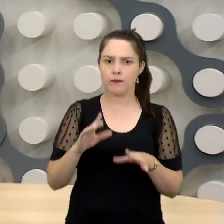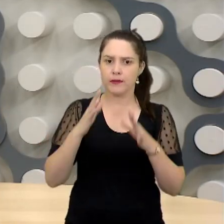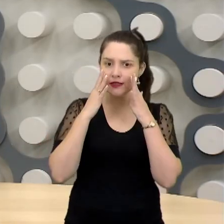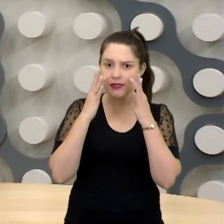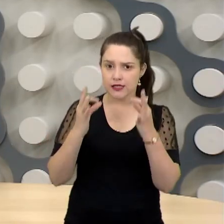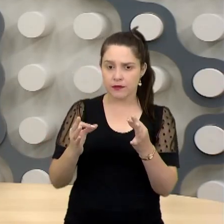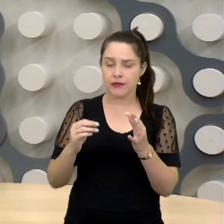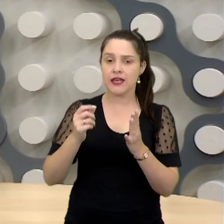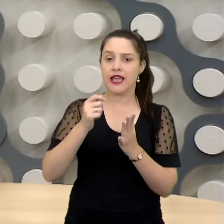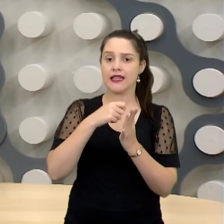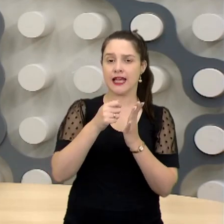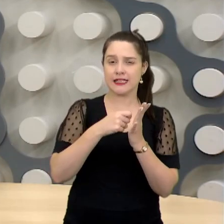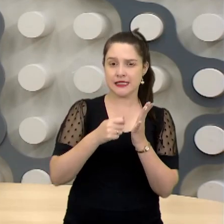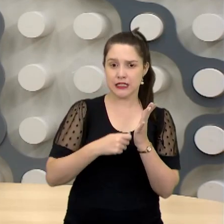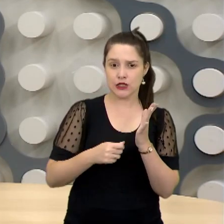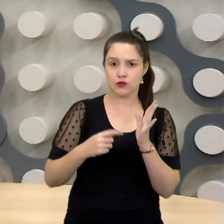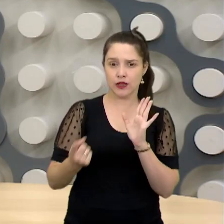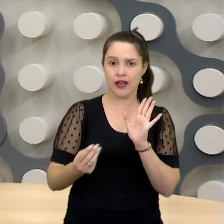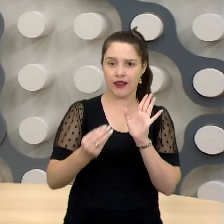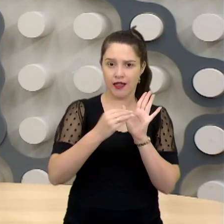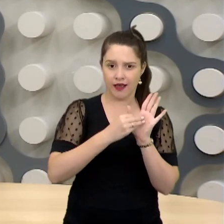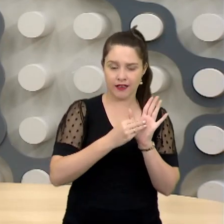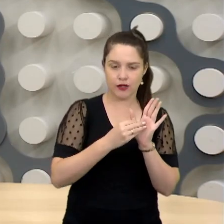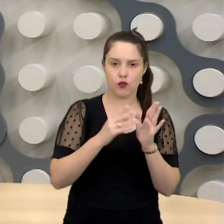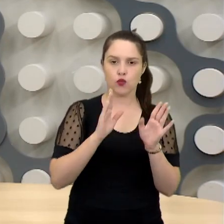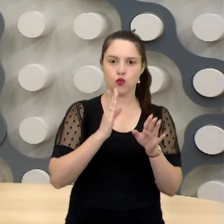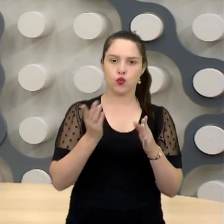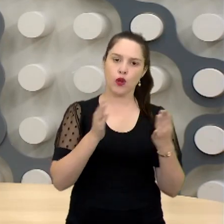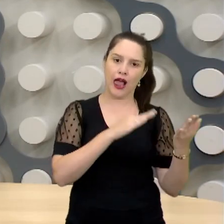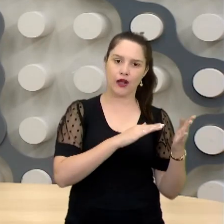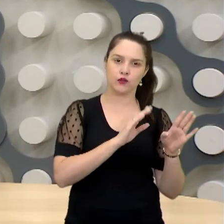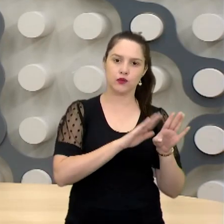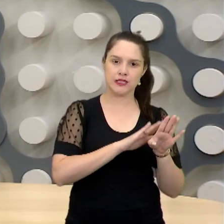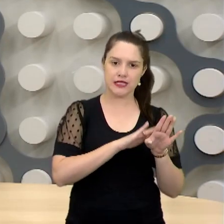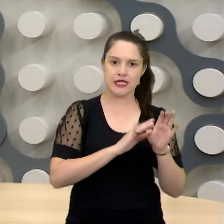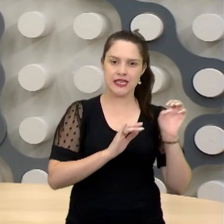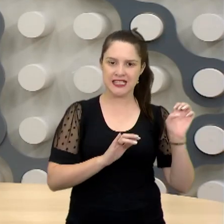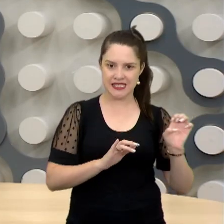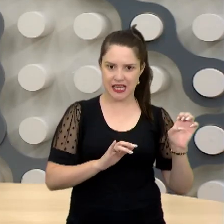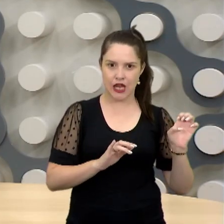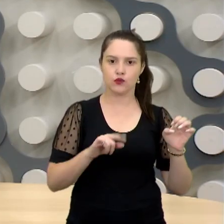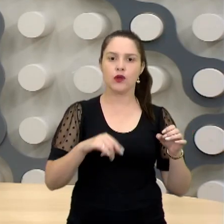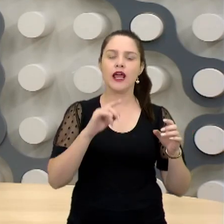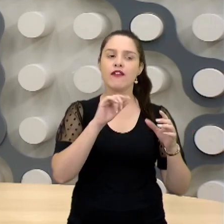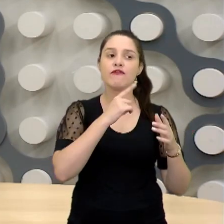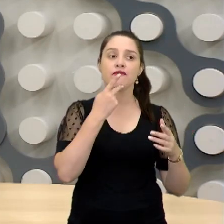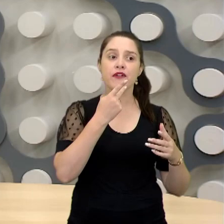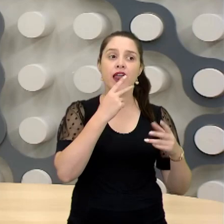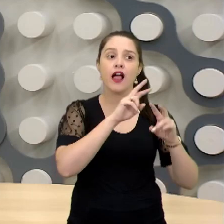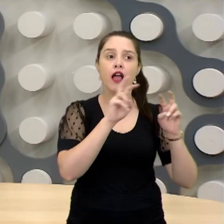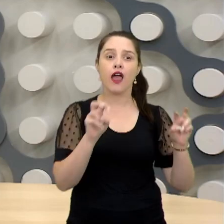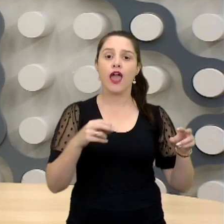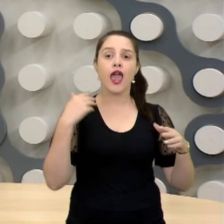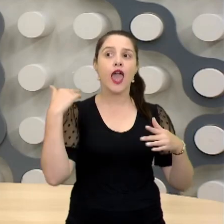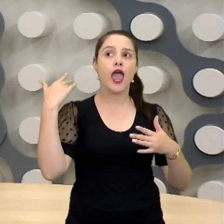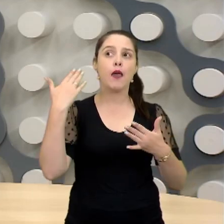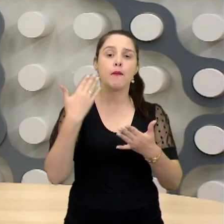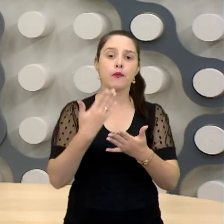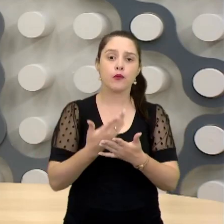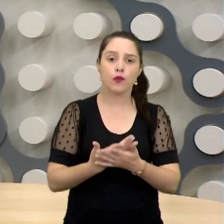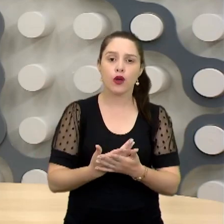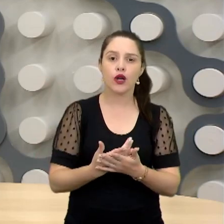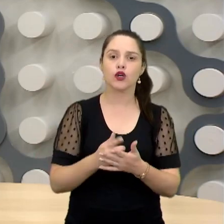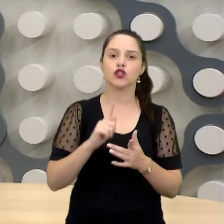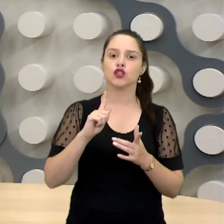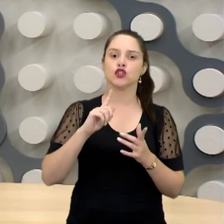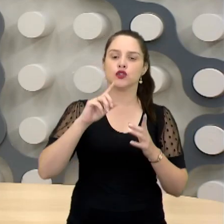está escrito lá nos éons, né, na parte esquerda, né, indo lá para os períodos, para as épocas e vendo lá o tempo cronológico